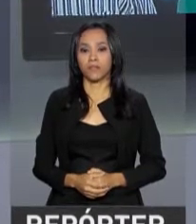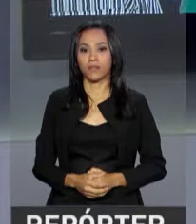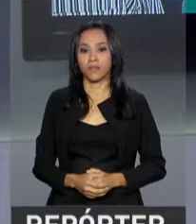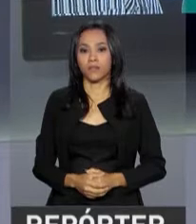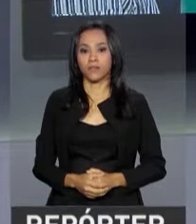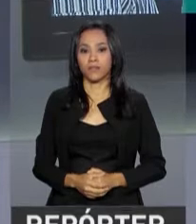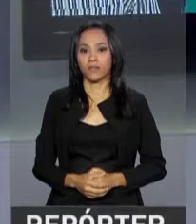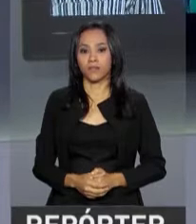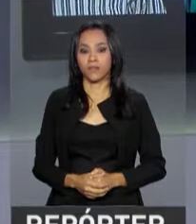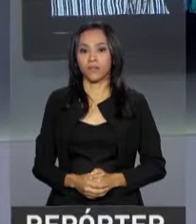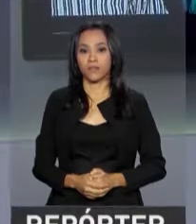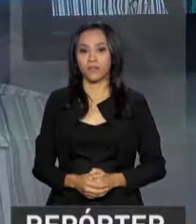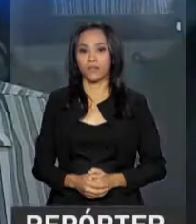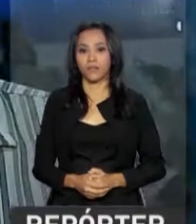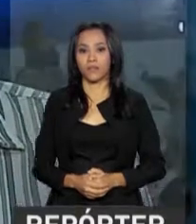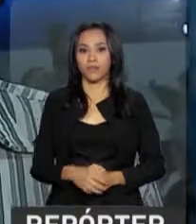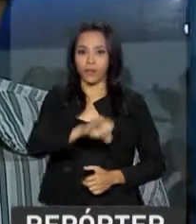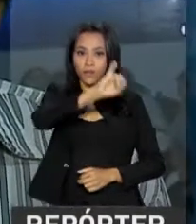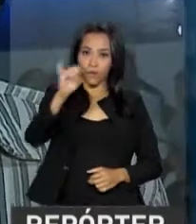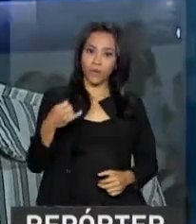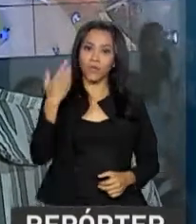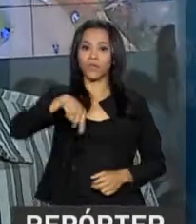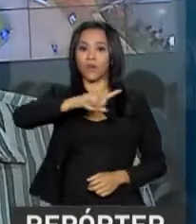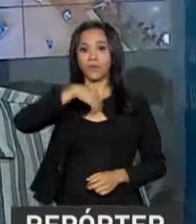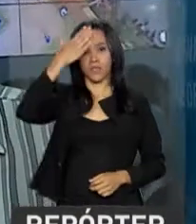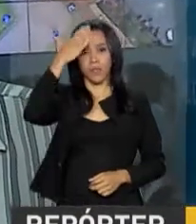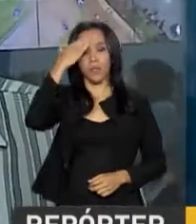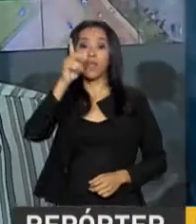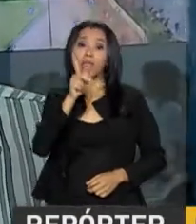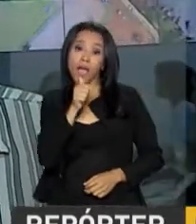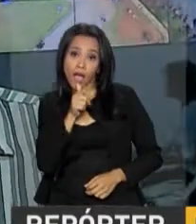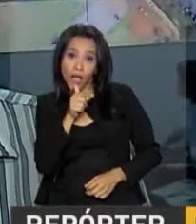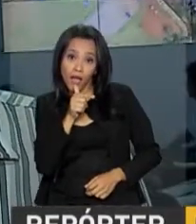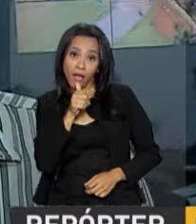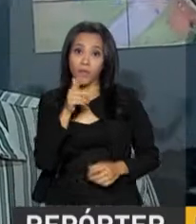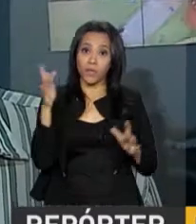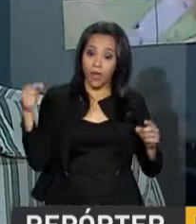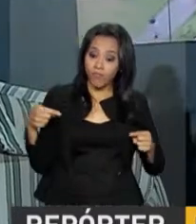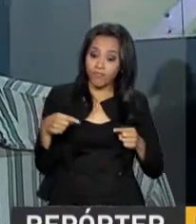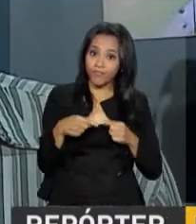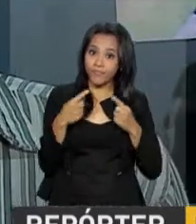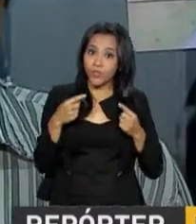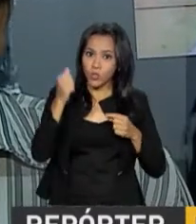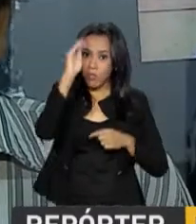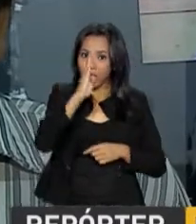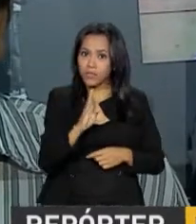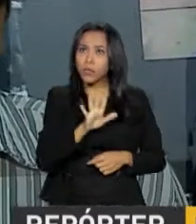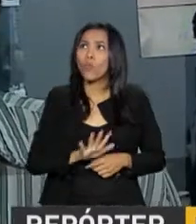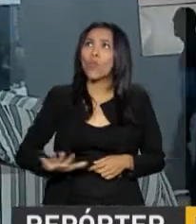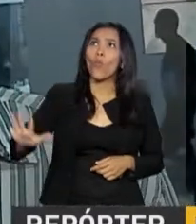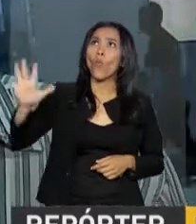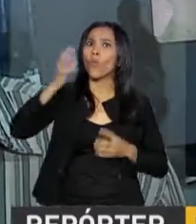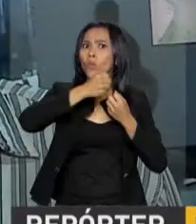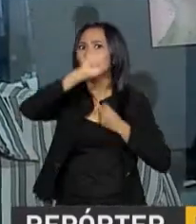oi carol a gente sabe que água e saúde estão diretamente ligados e no país tão grande como é o brasil é o desafio é levar água